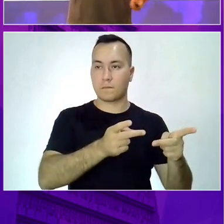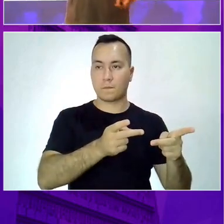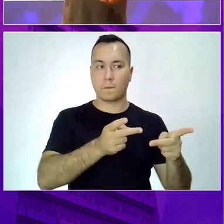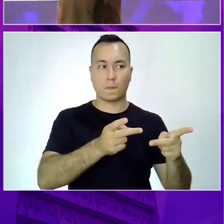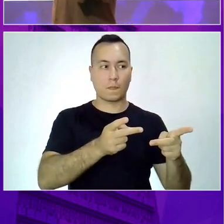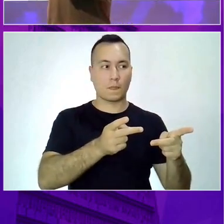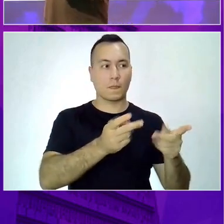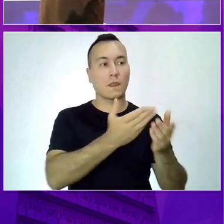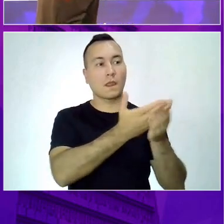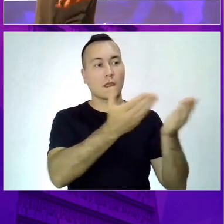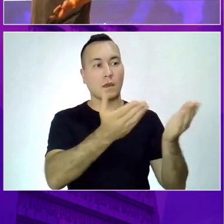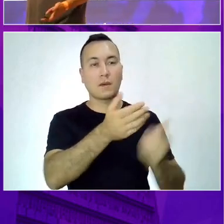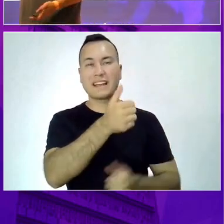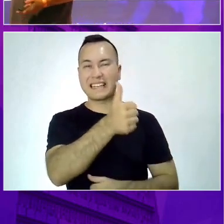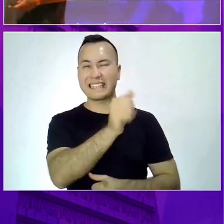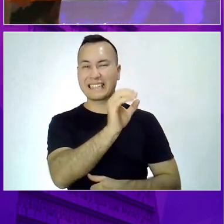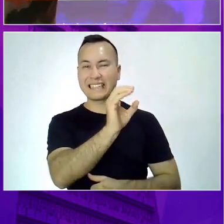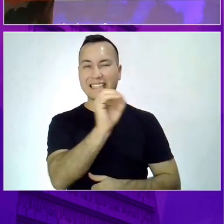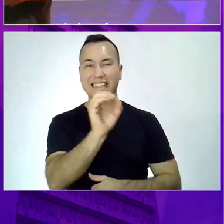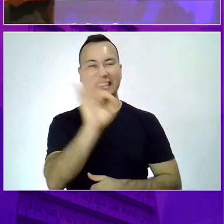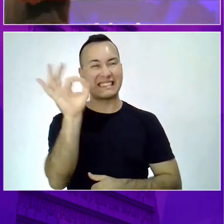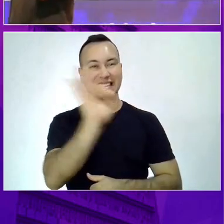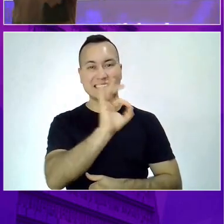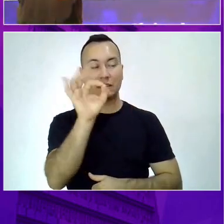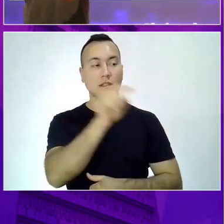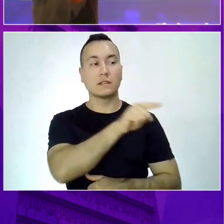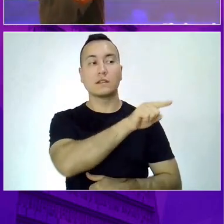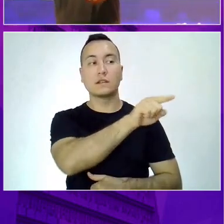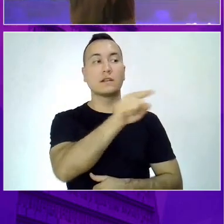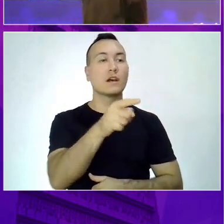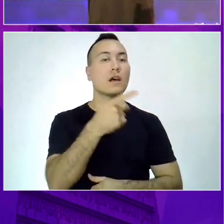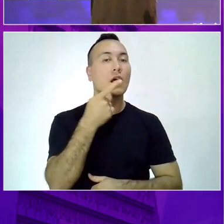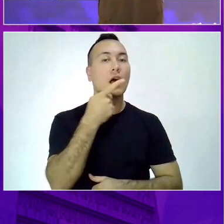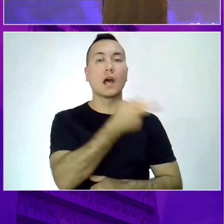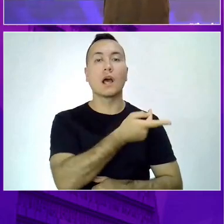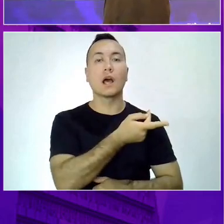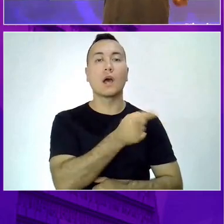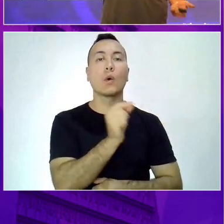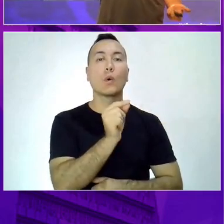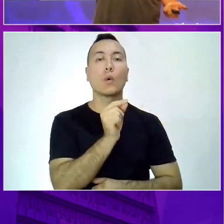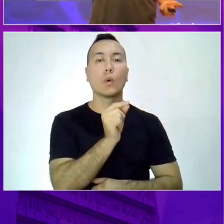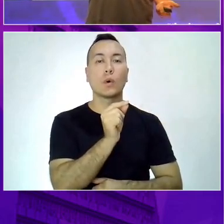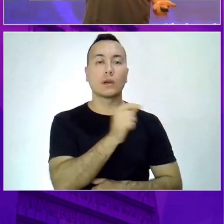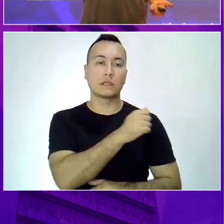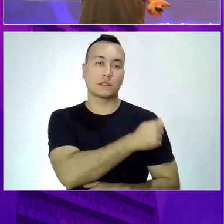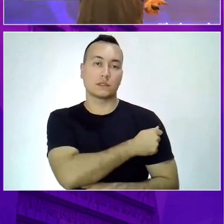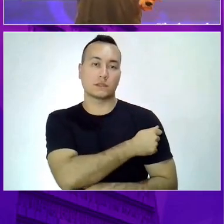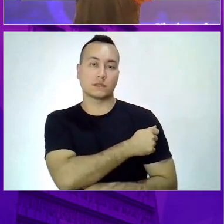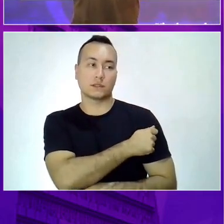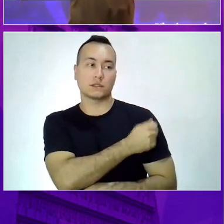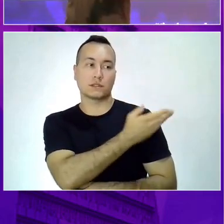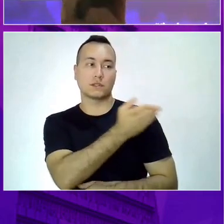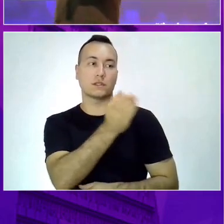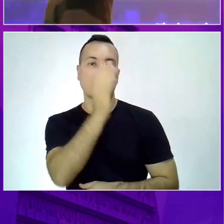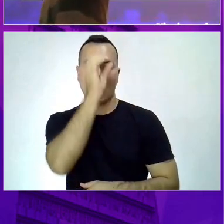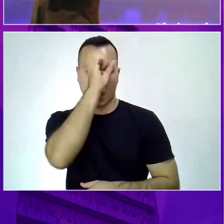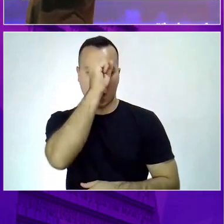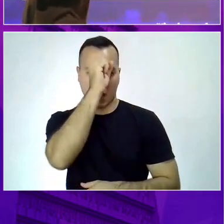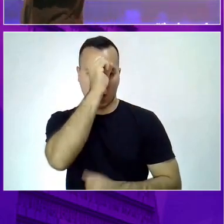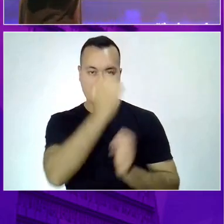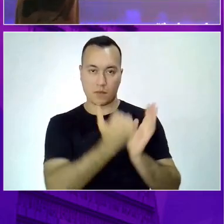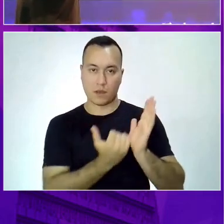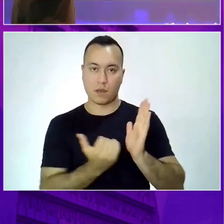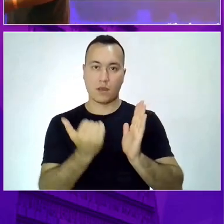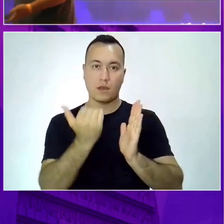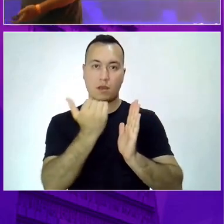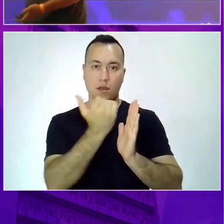do tempo, 100% dos executivos falavam sobre como os alunos podem aprender melhor e como os professores podem